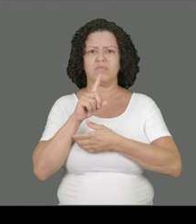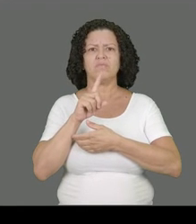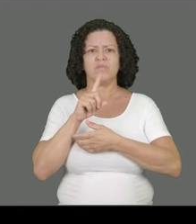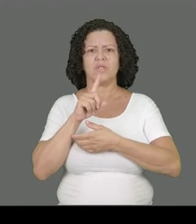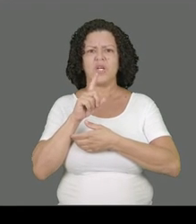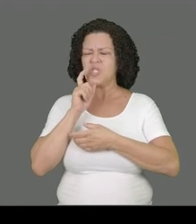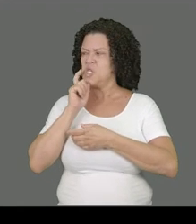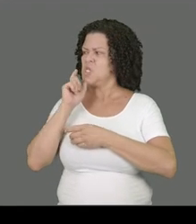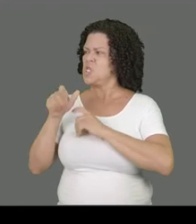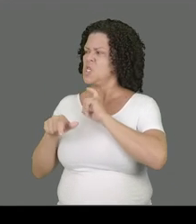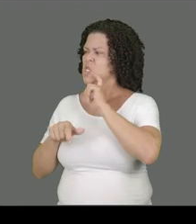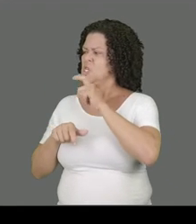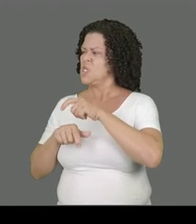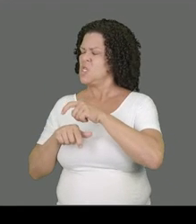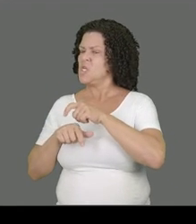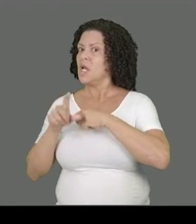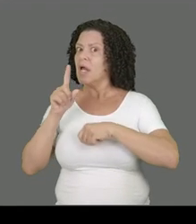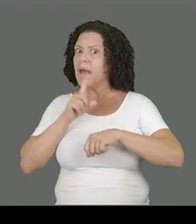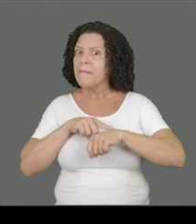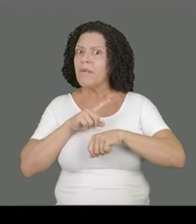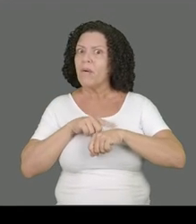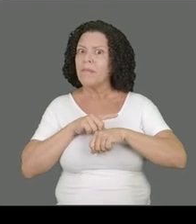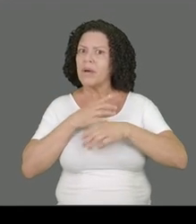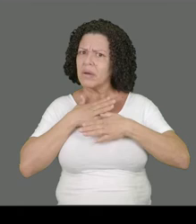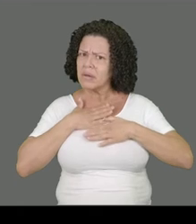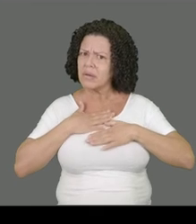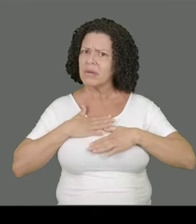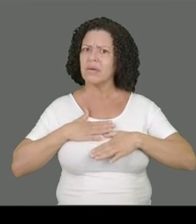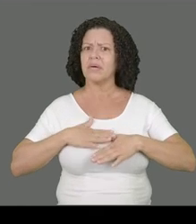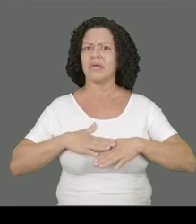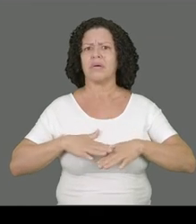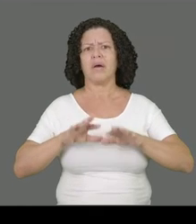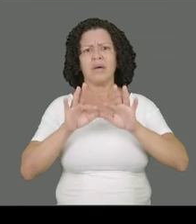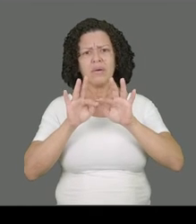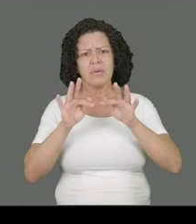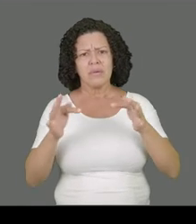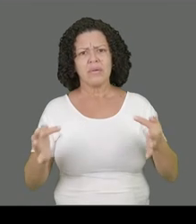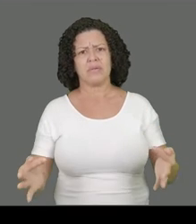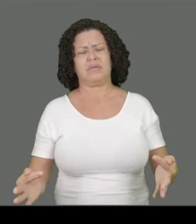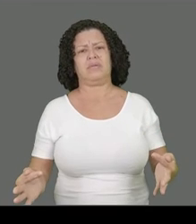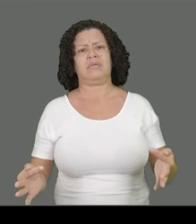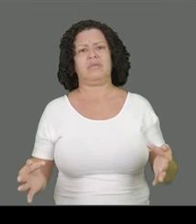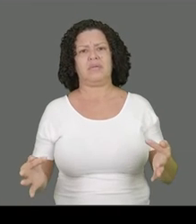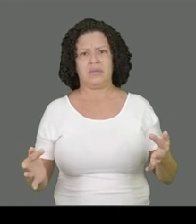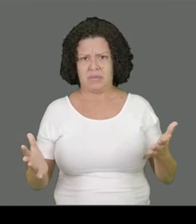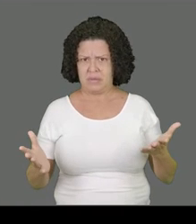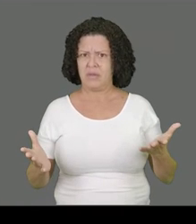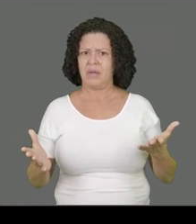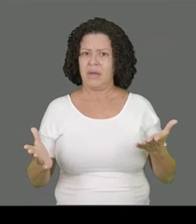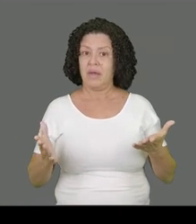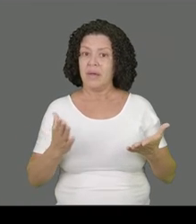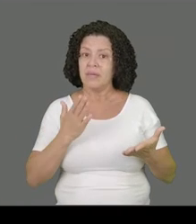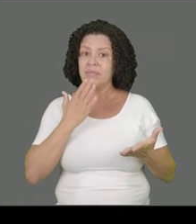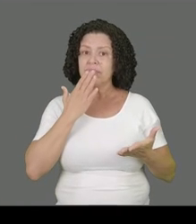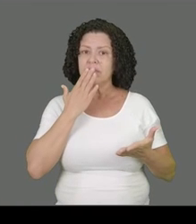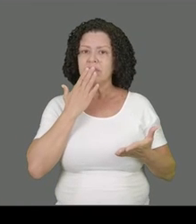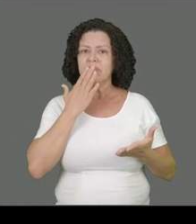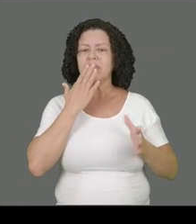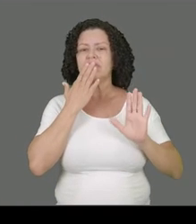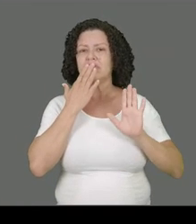não ser malcriado, a gente ser naquele momento mais sereno, mais humilde